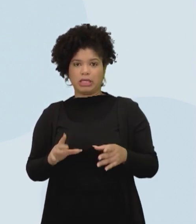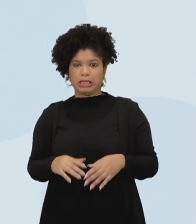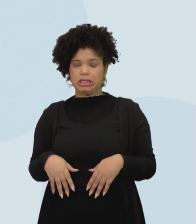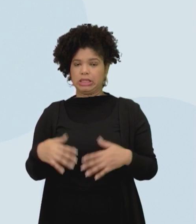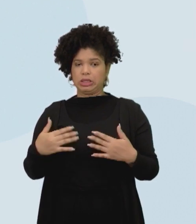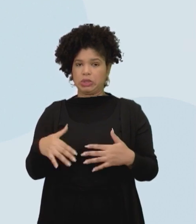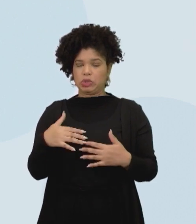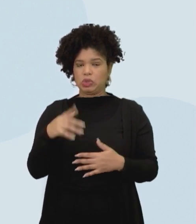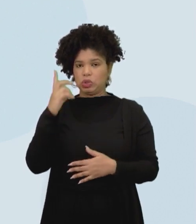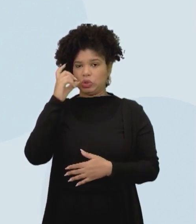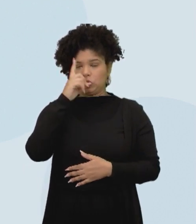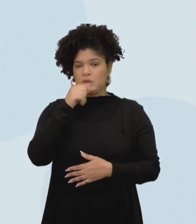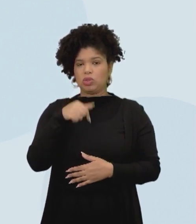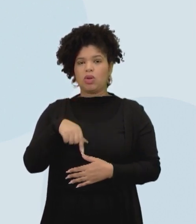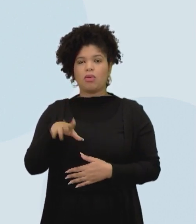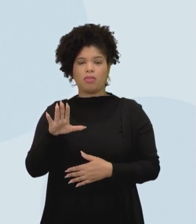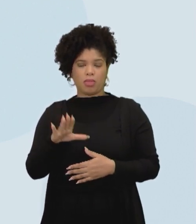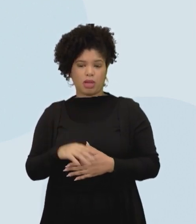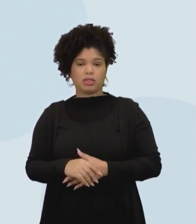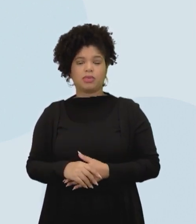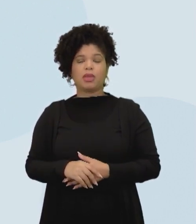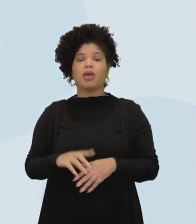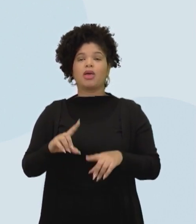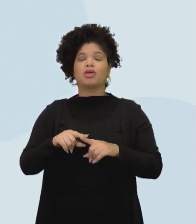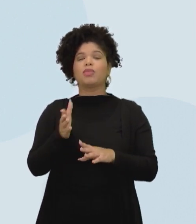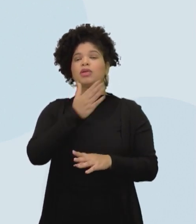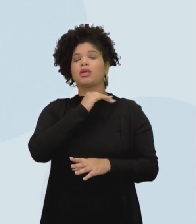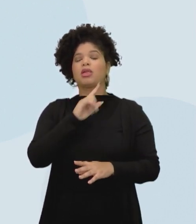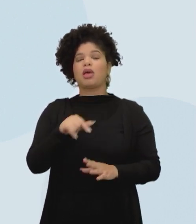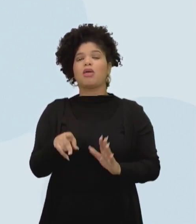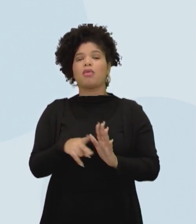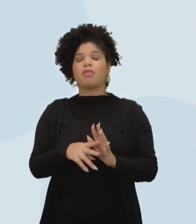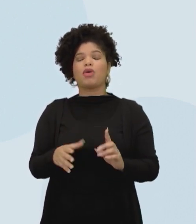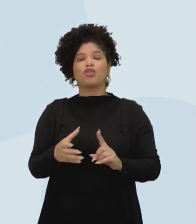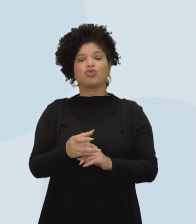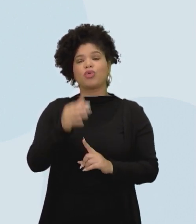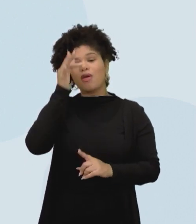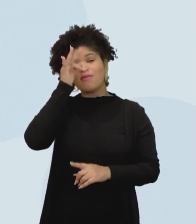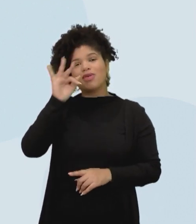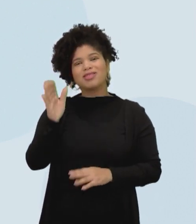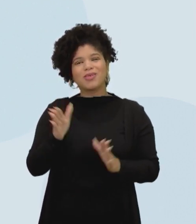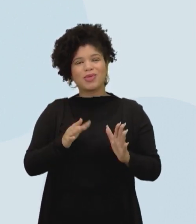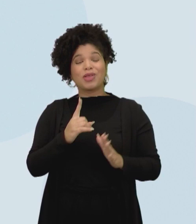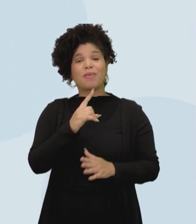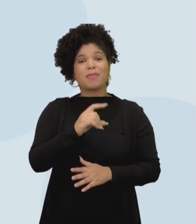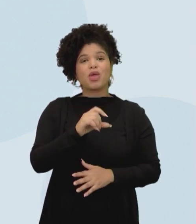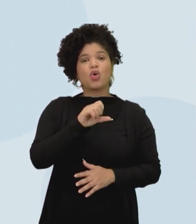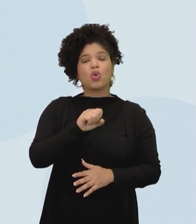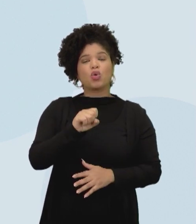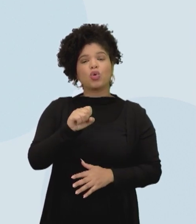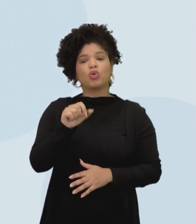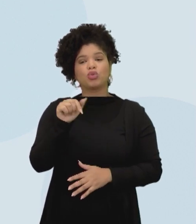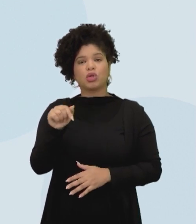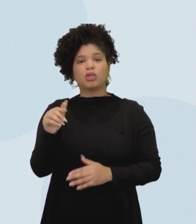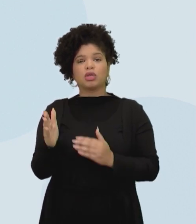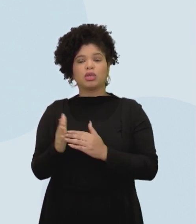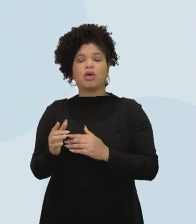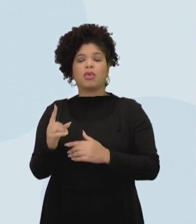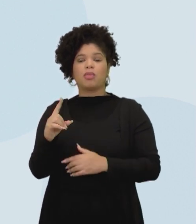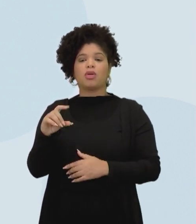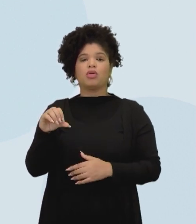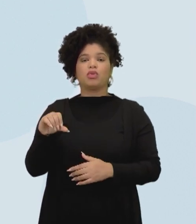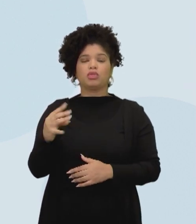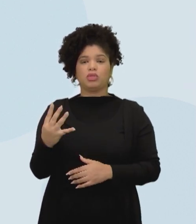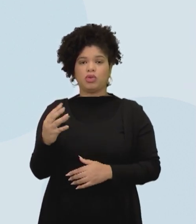O Vietnã, ele foi domínio francês de 1887 a 1940. Ele foi